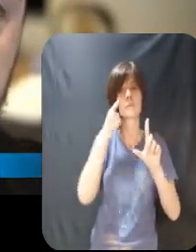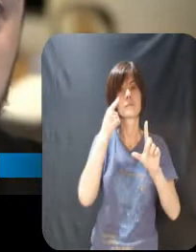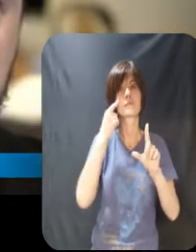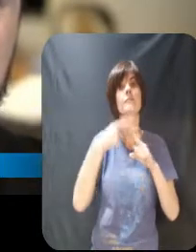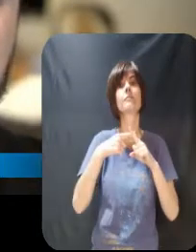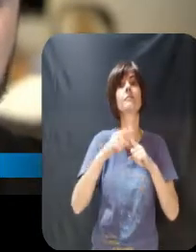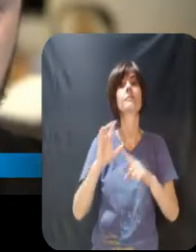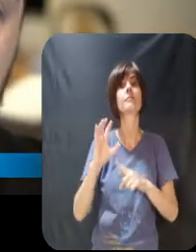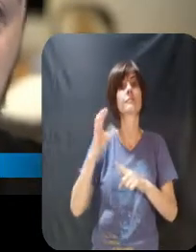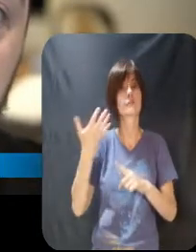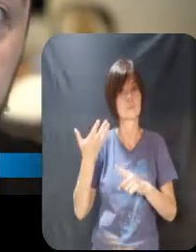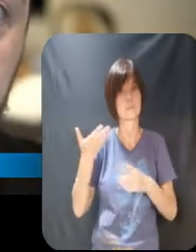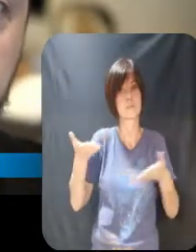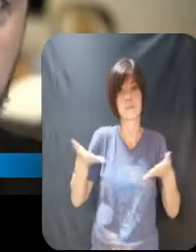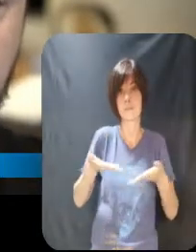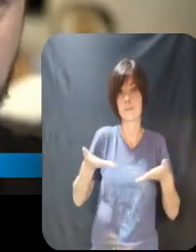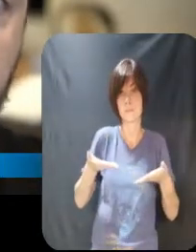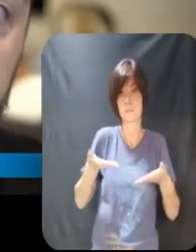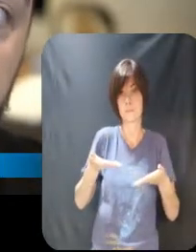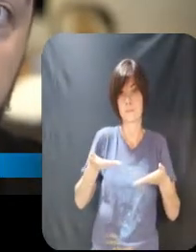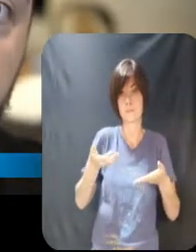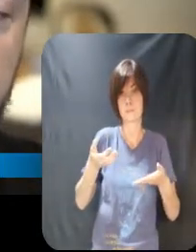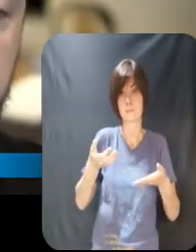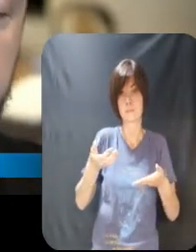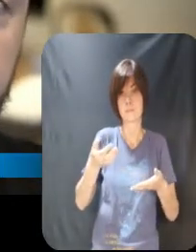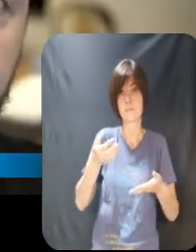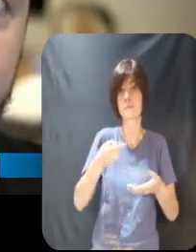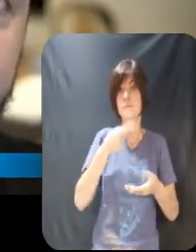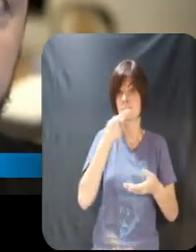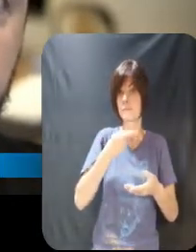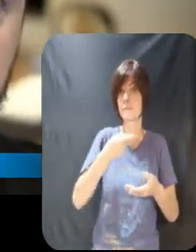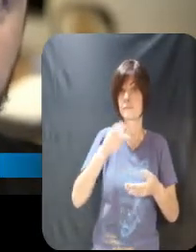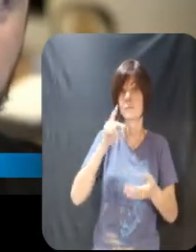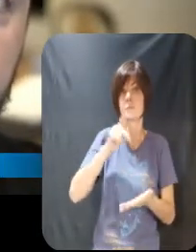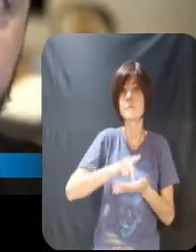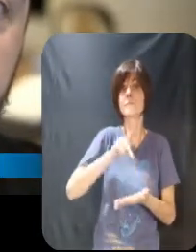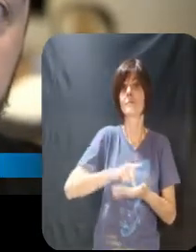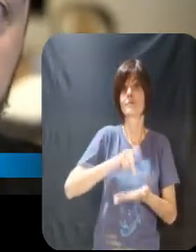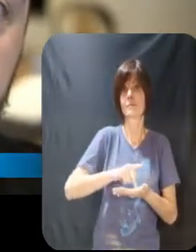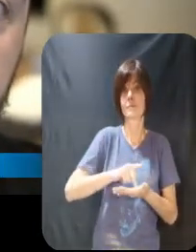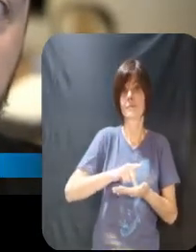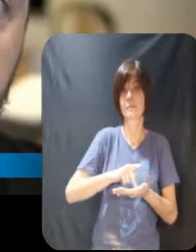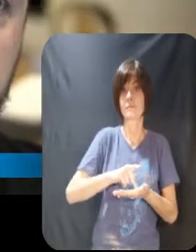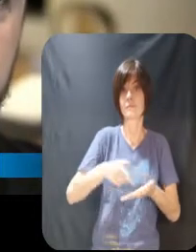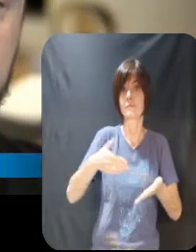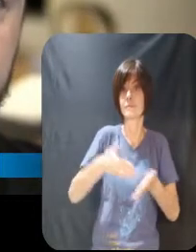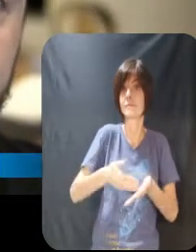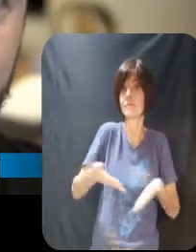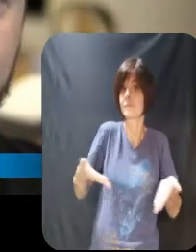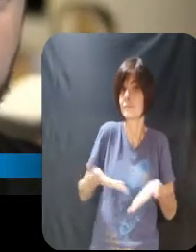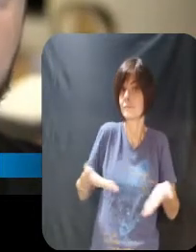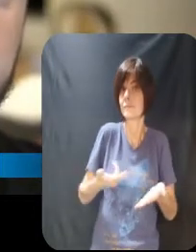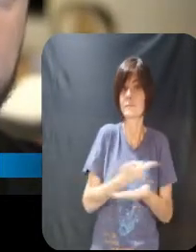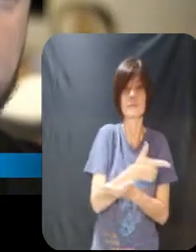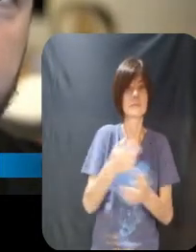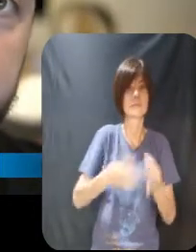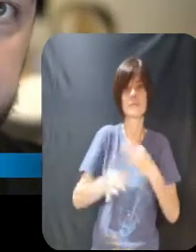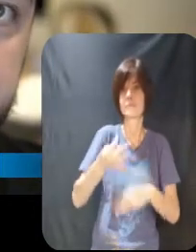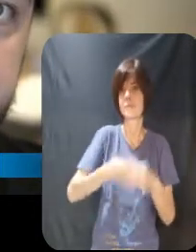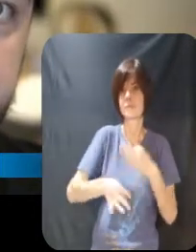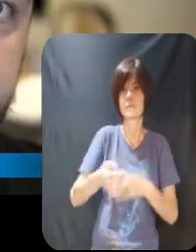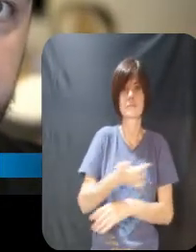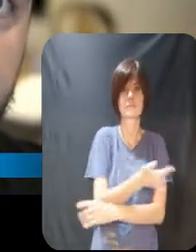realista, seguindo a linha do tempo aqui, por enquanto, a gente não tem tratamento para o coronavírus. O que a gente pode fazer é não pegar